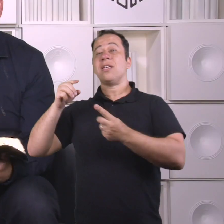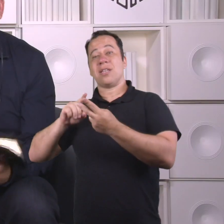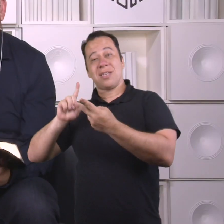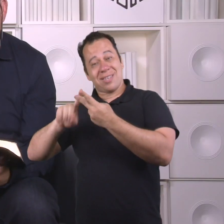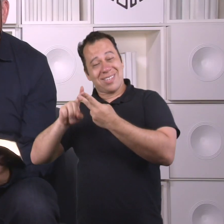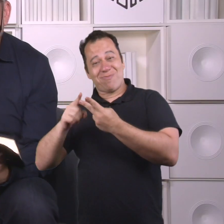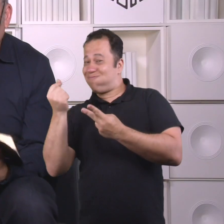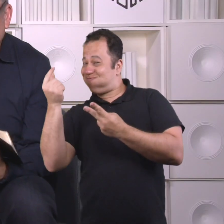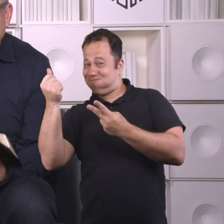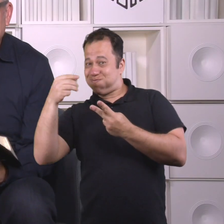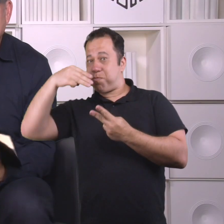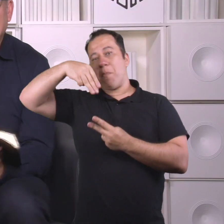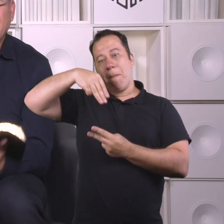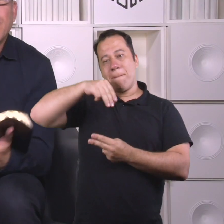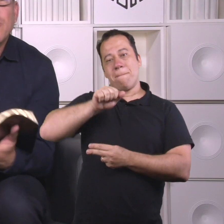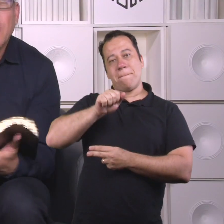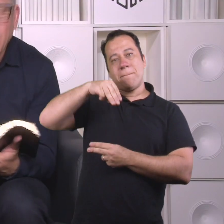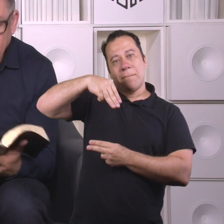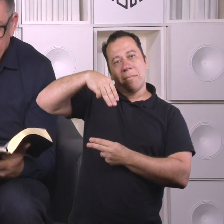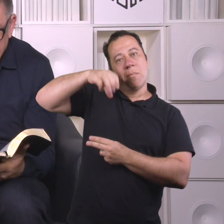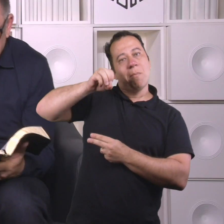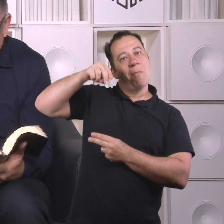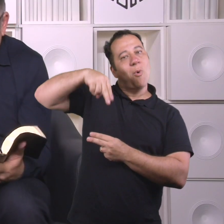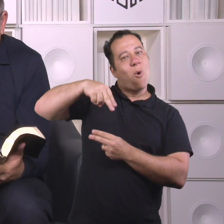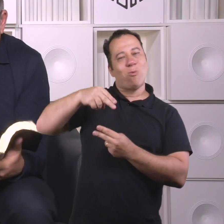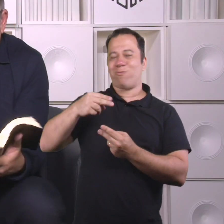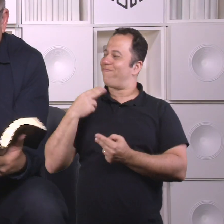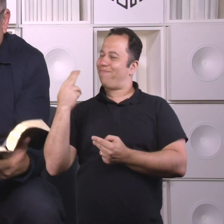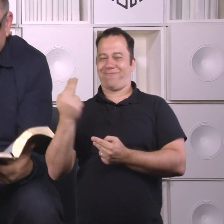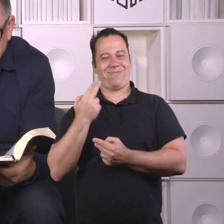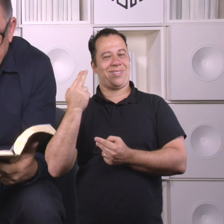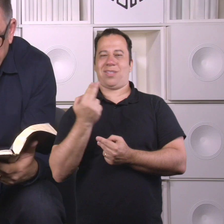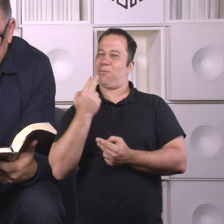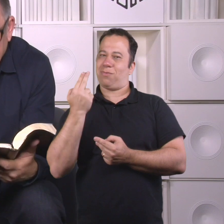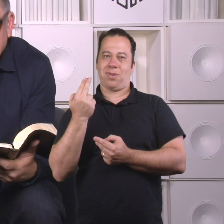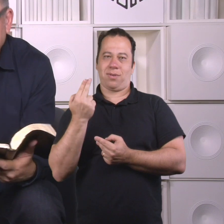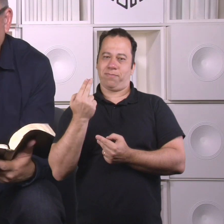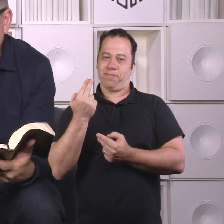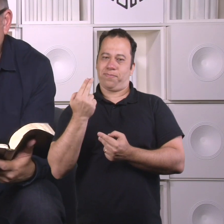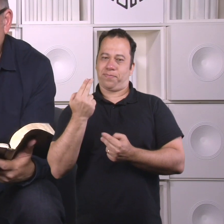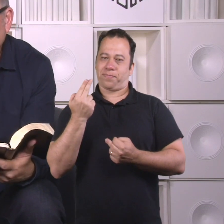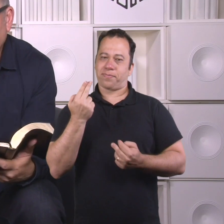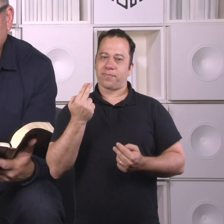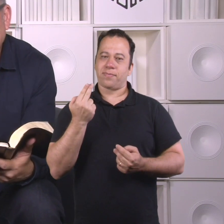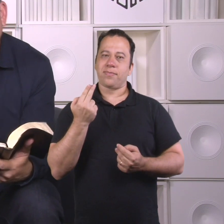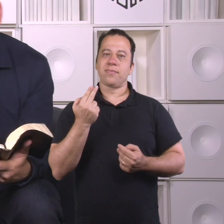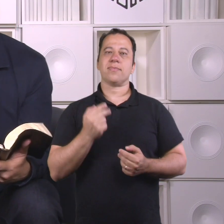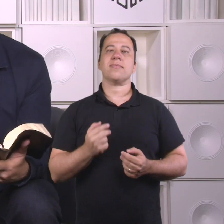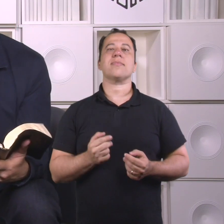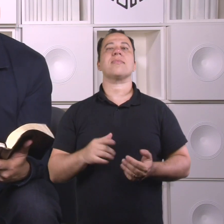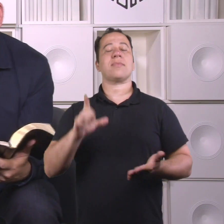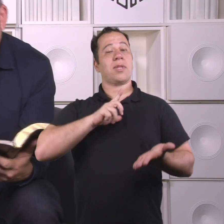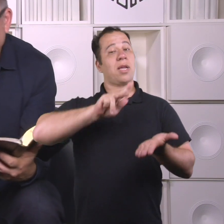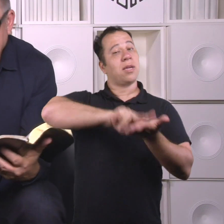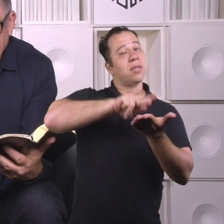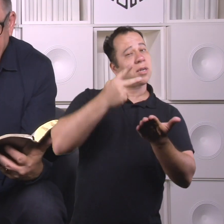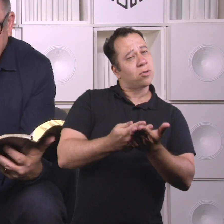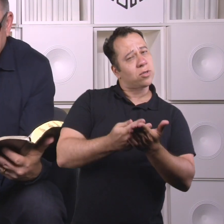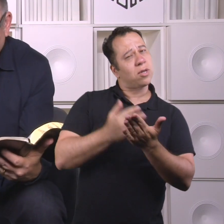Mamon. Algumas traduções dizem: vocês não podem servir a Deus e ao